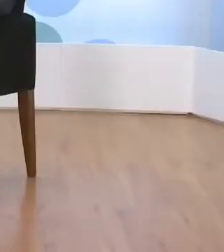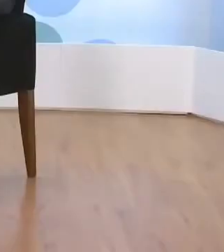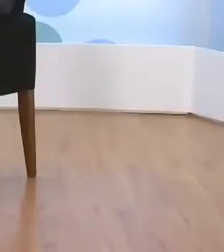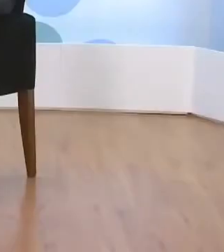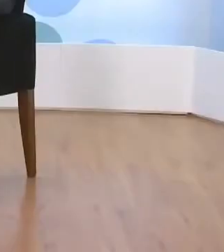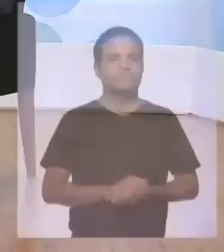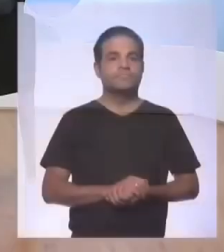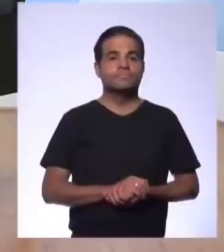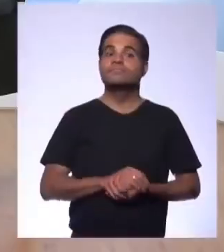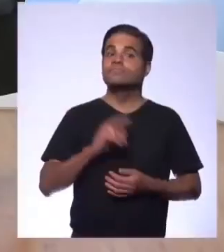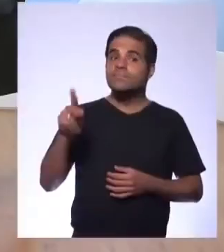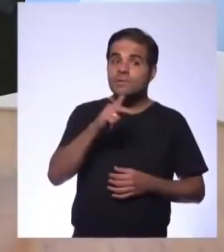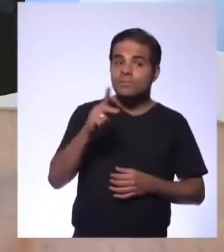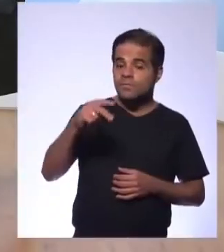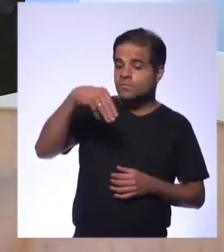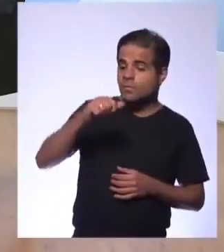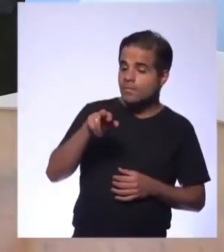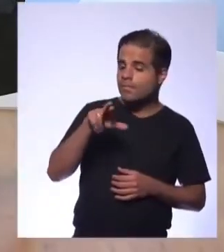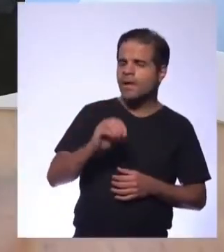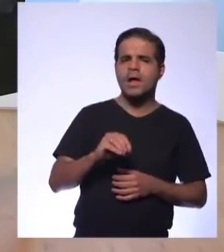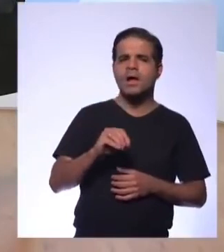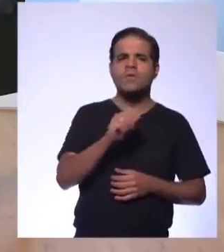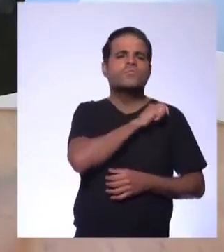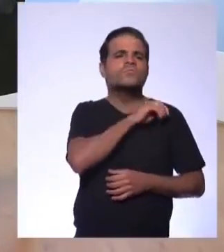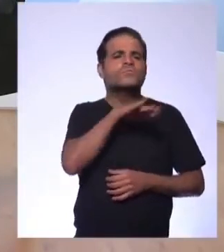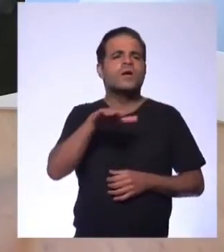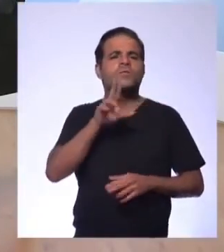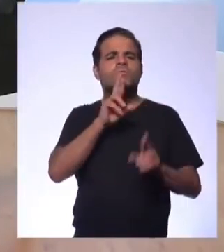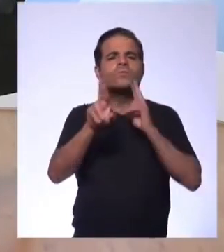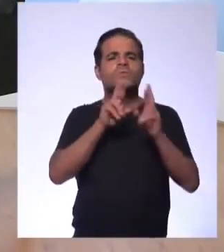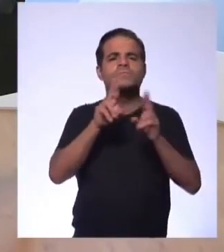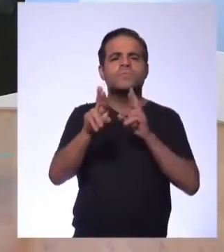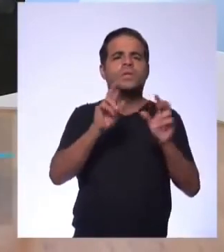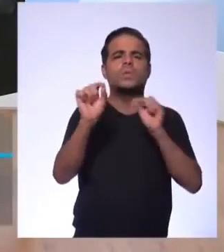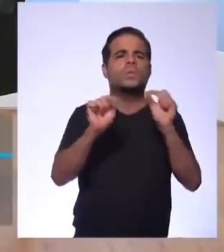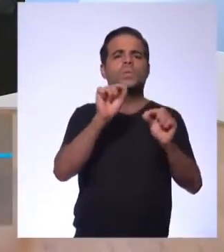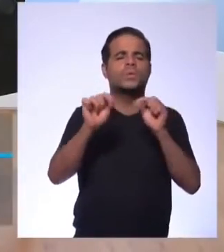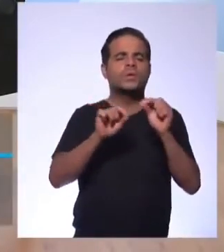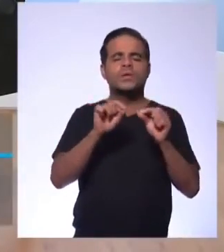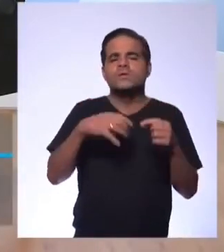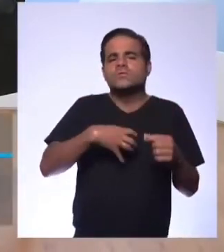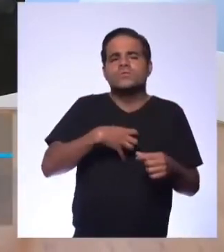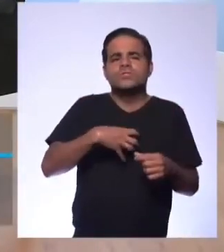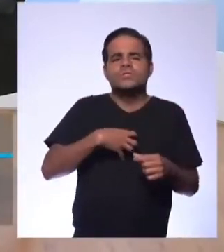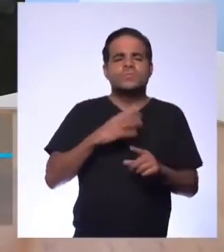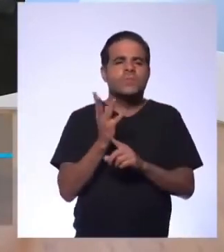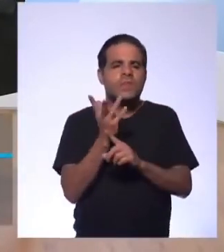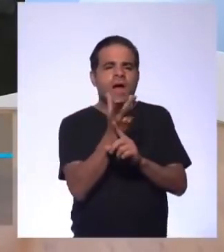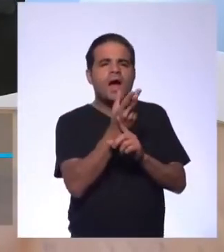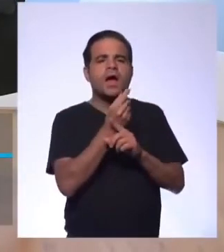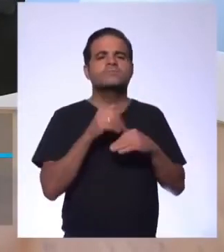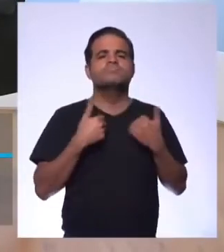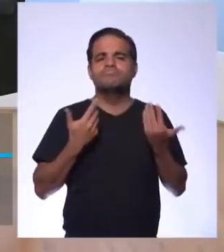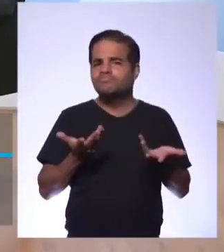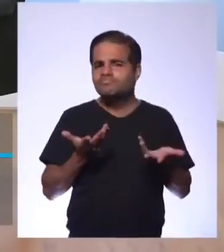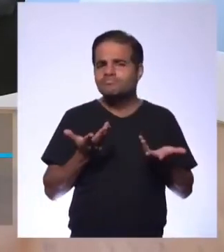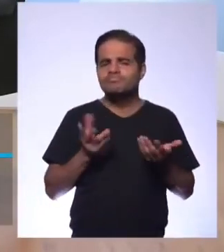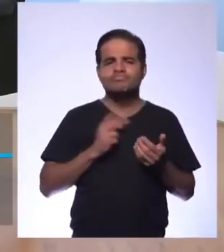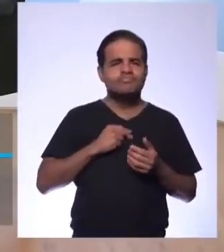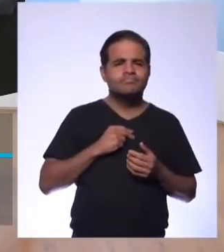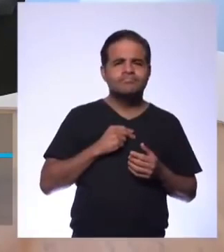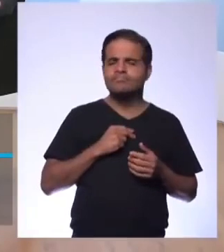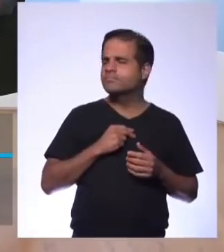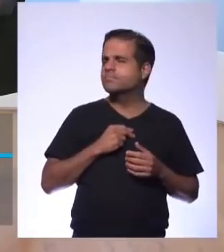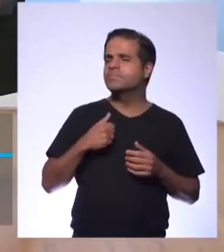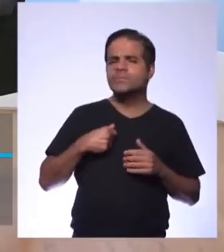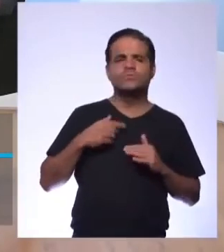E aí, professor Mauro, o que os alunos estão respondendo nessa questão? Quais são os tipos de arte, né, professora? Vamos lá. Nossa,